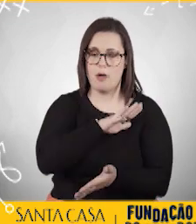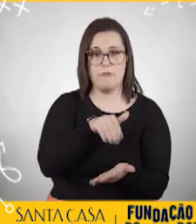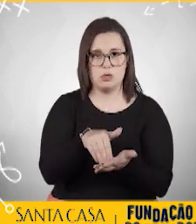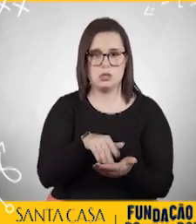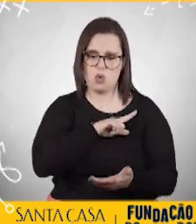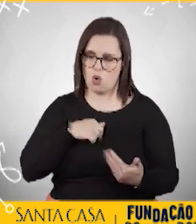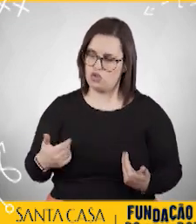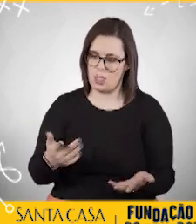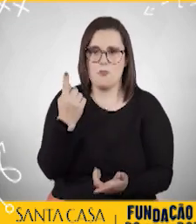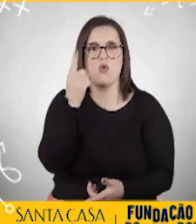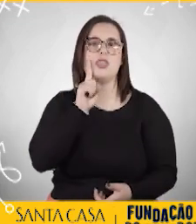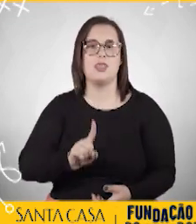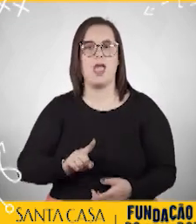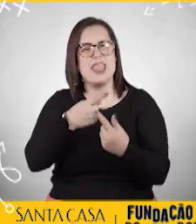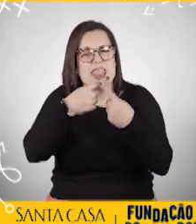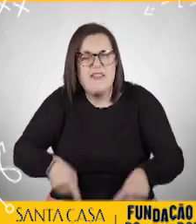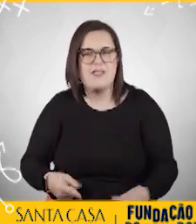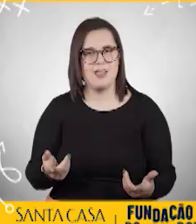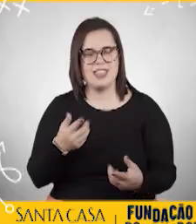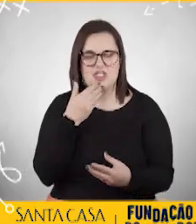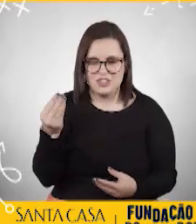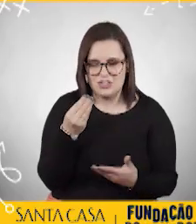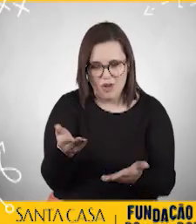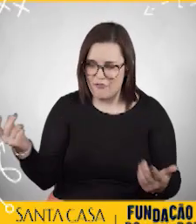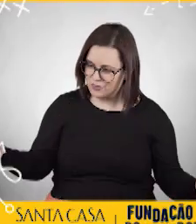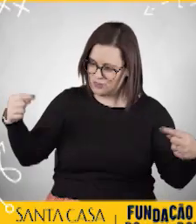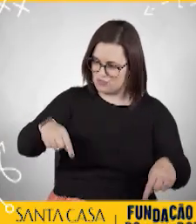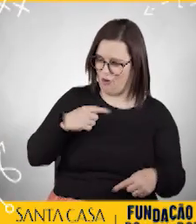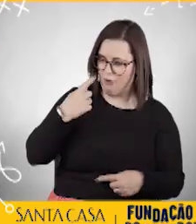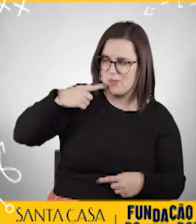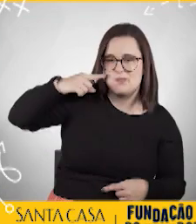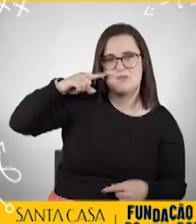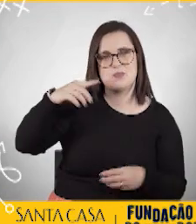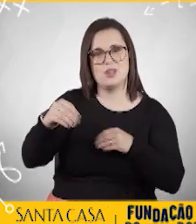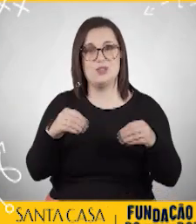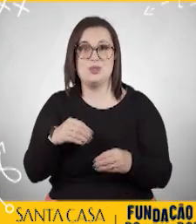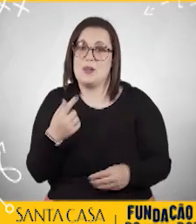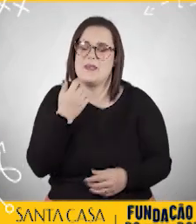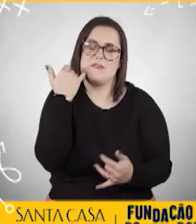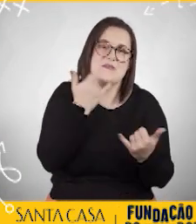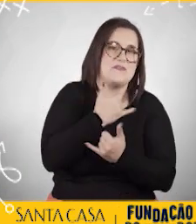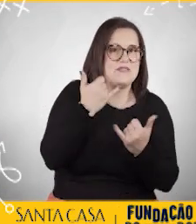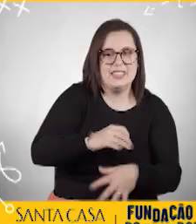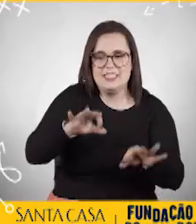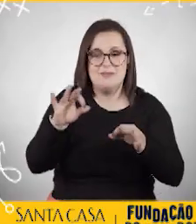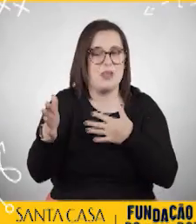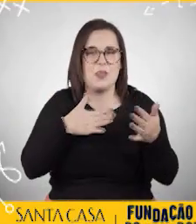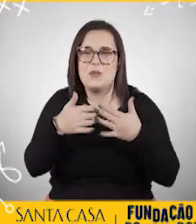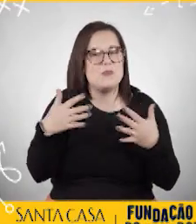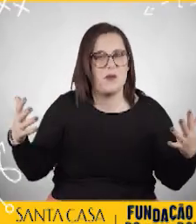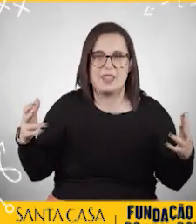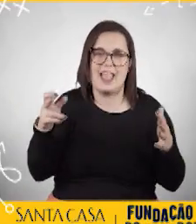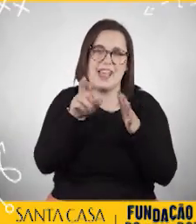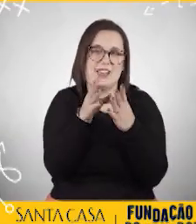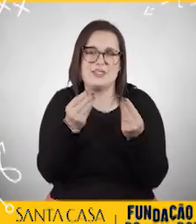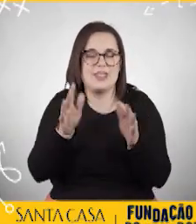com a Fundação, estamos a proporcionar um dia diferente a estes jovens que vieram aqui ver o jogo, que tenho a certeza que vão ficar muito felizes independentemente